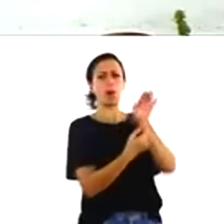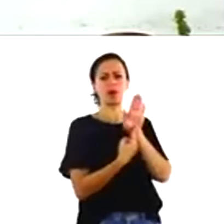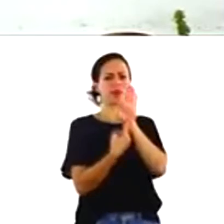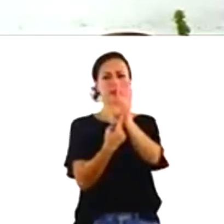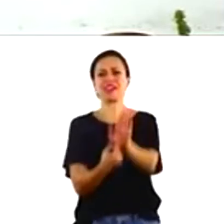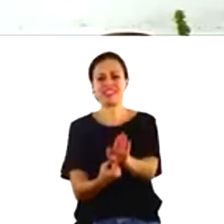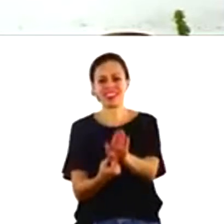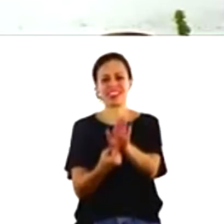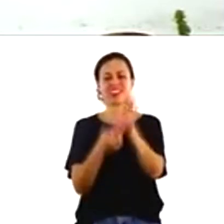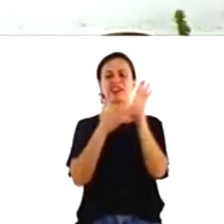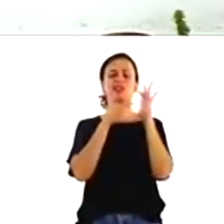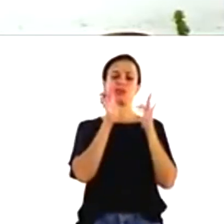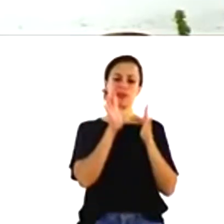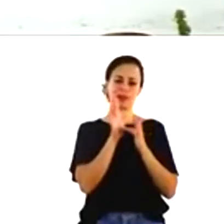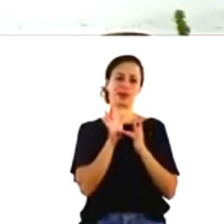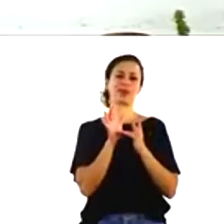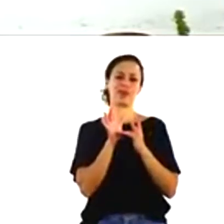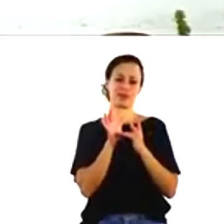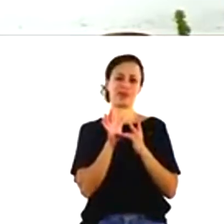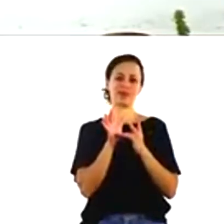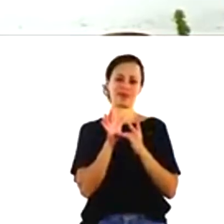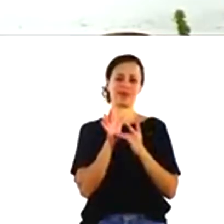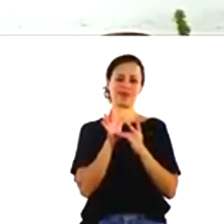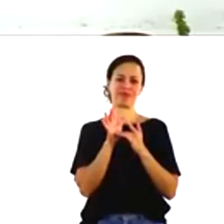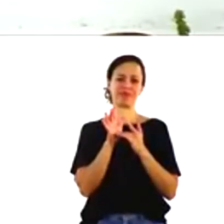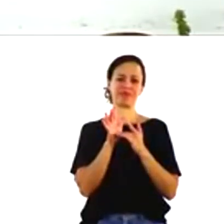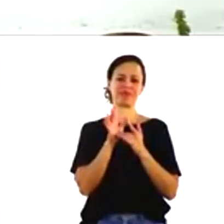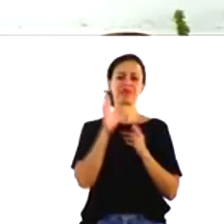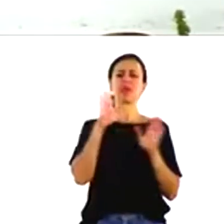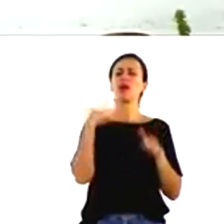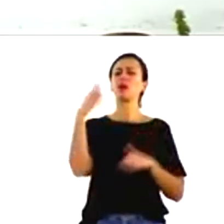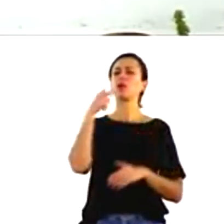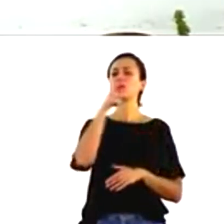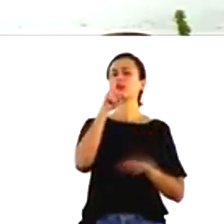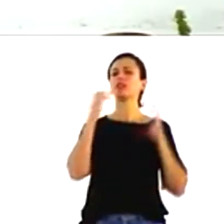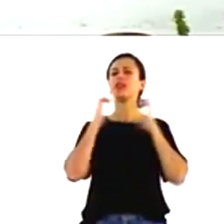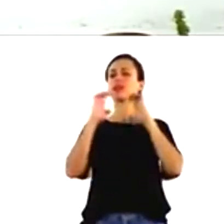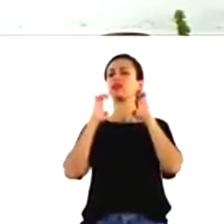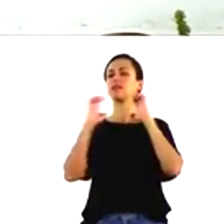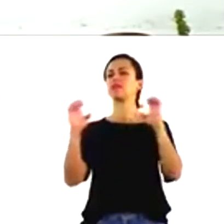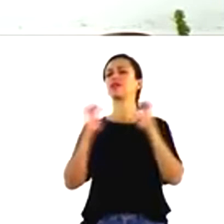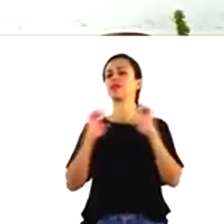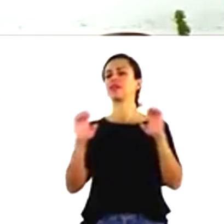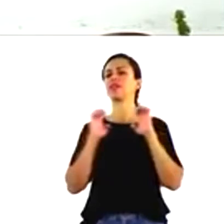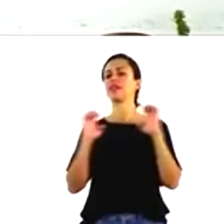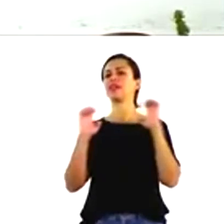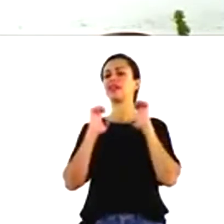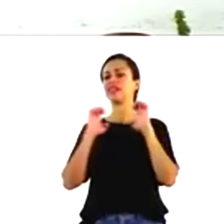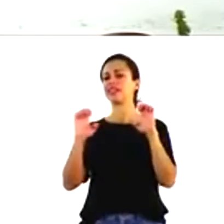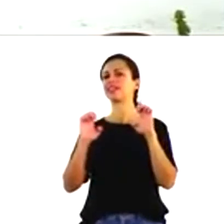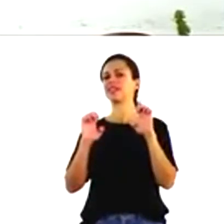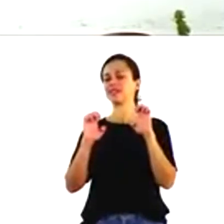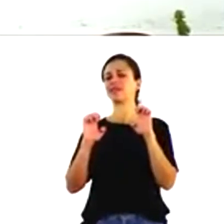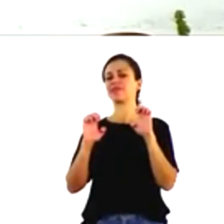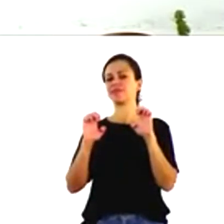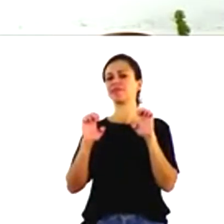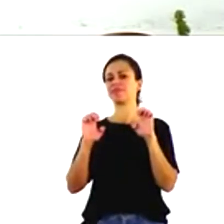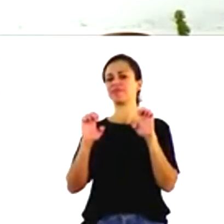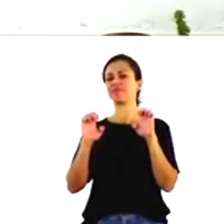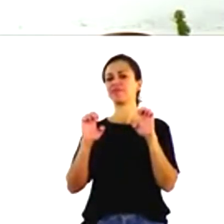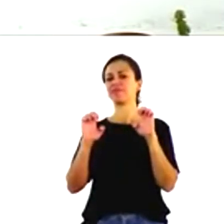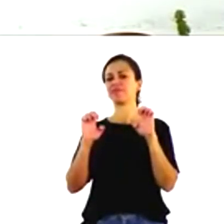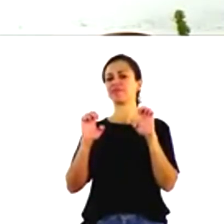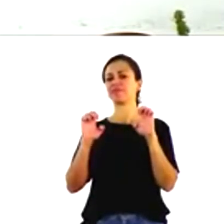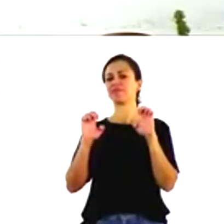Você tem a companhia de Jesus quando evangeliza. Ele disse o quê? Toda a autoridade me foi dada